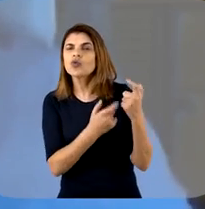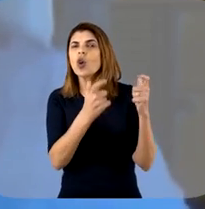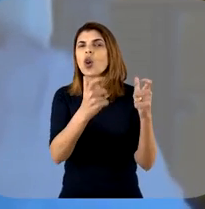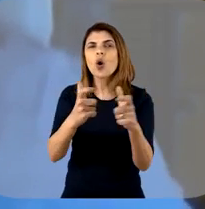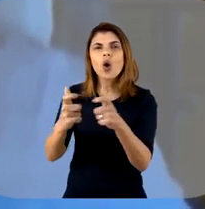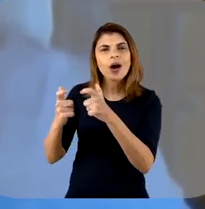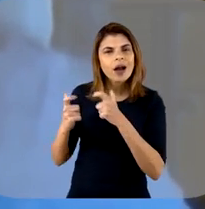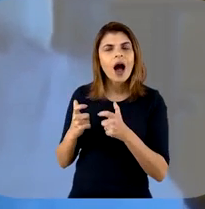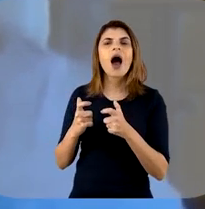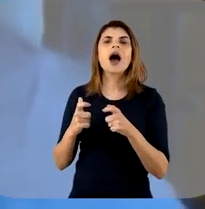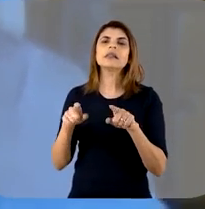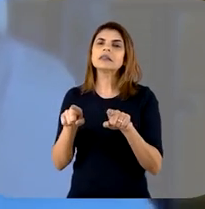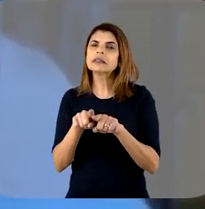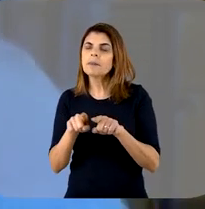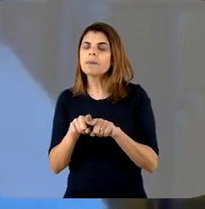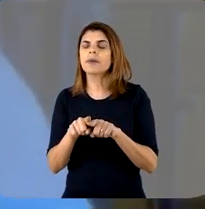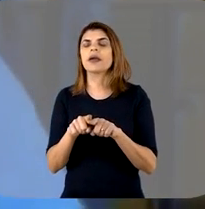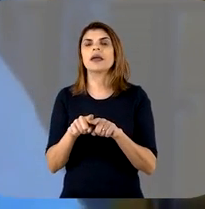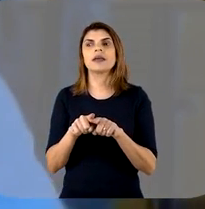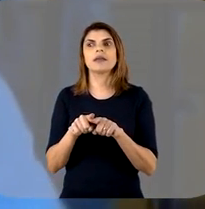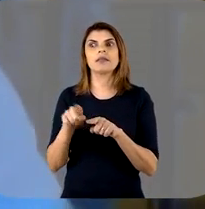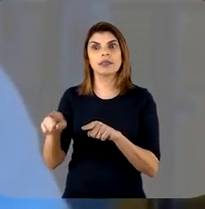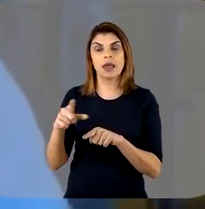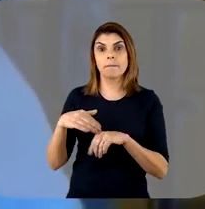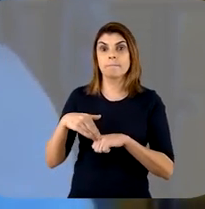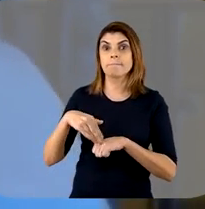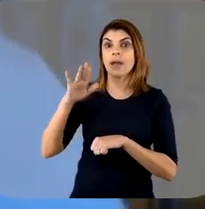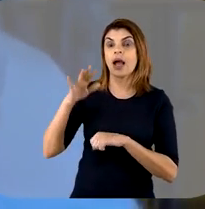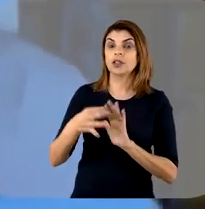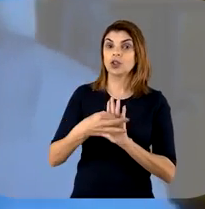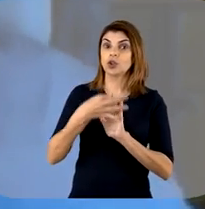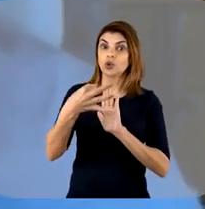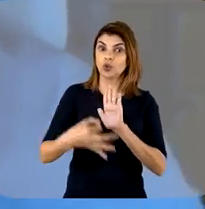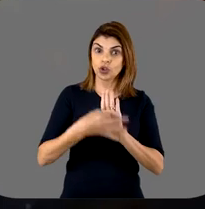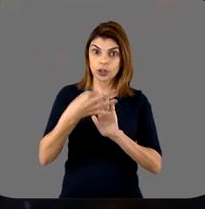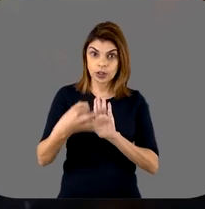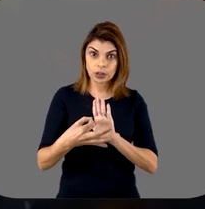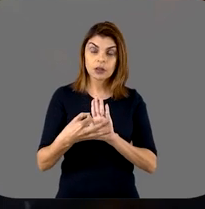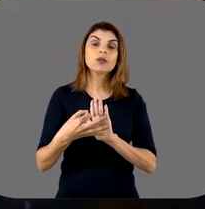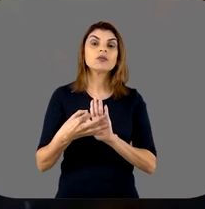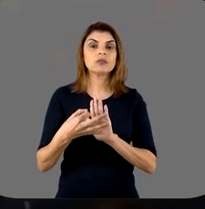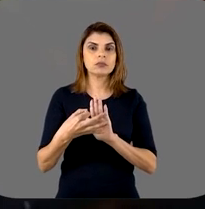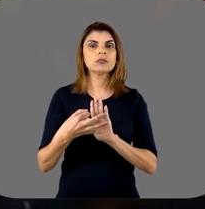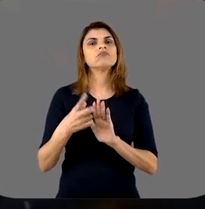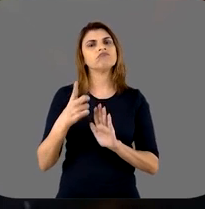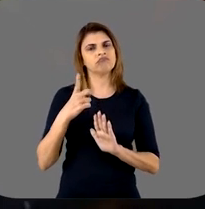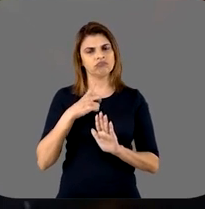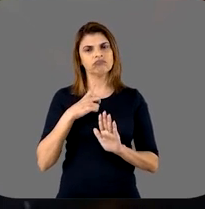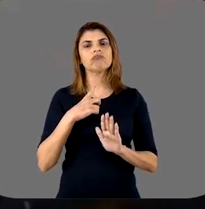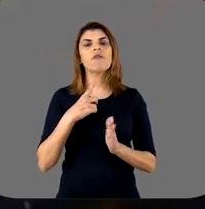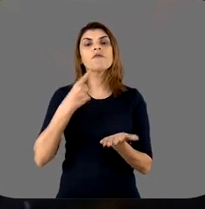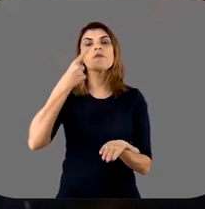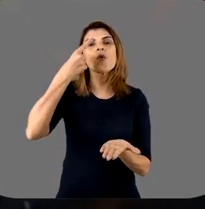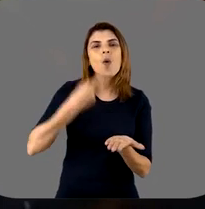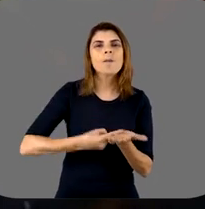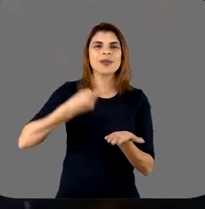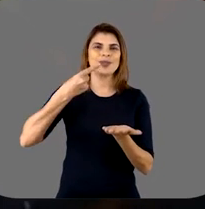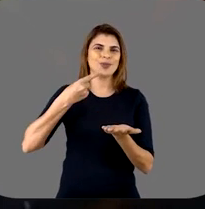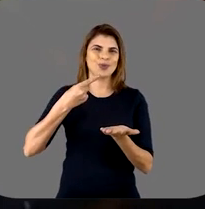em alguns locais, e alguns dos que refletem e que sugerem isso, né, vem associado com